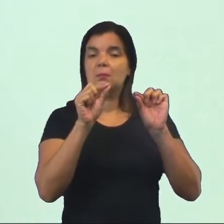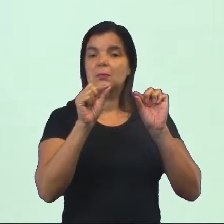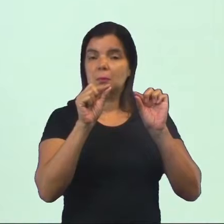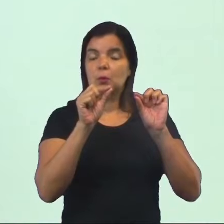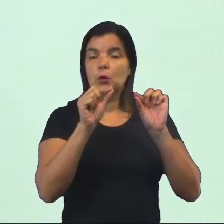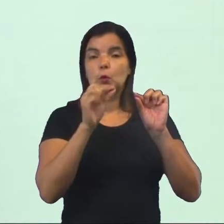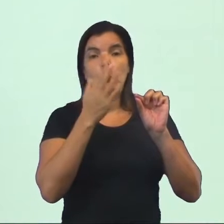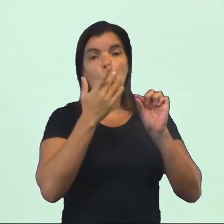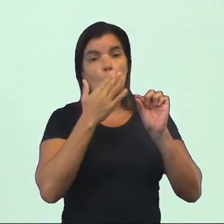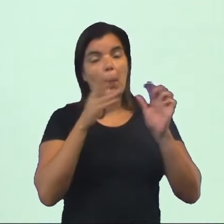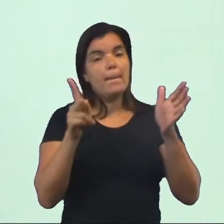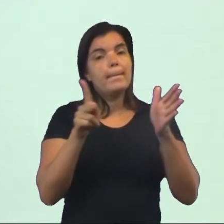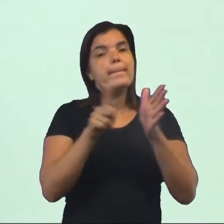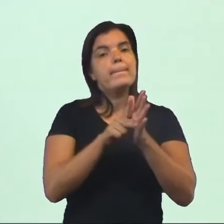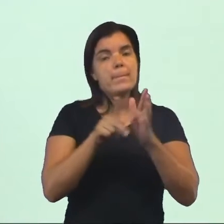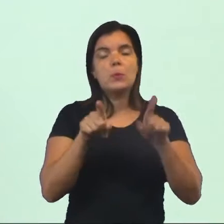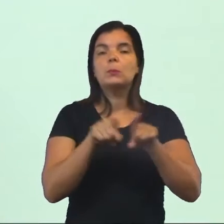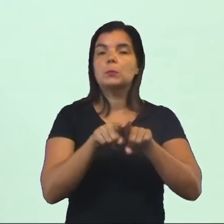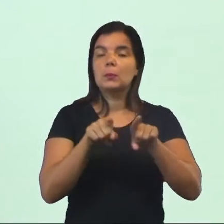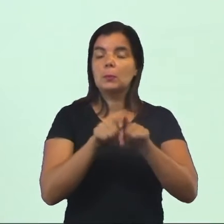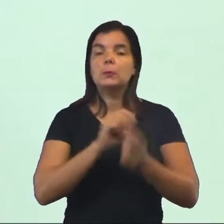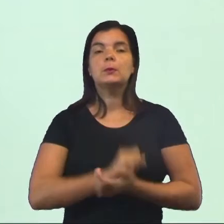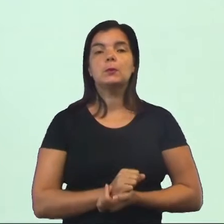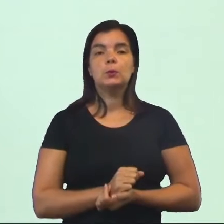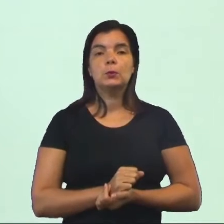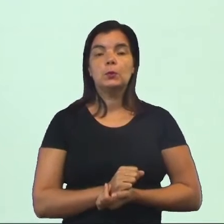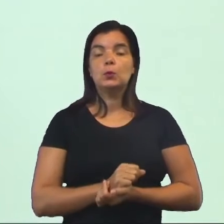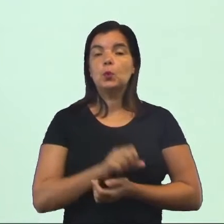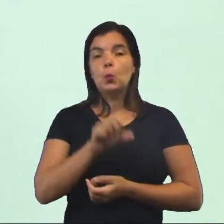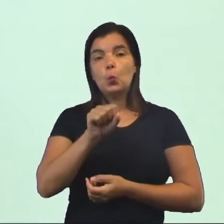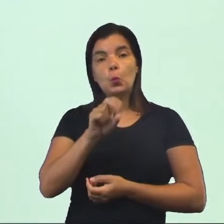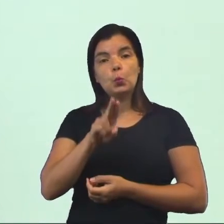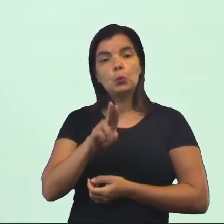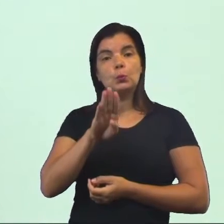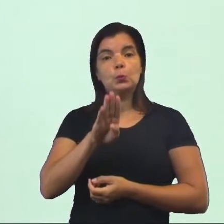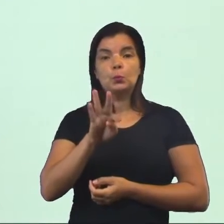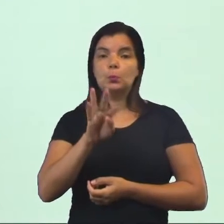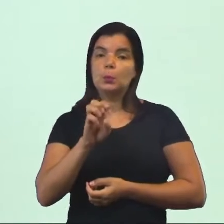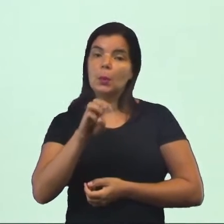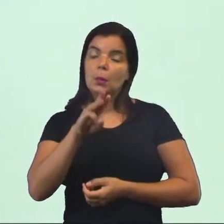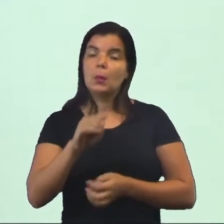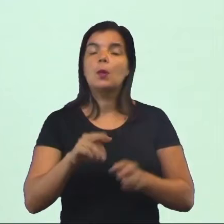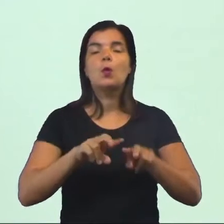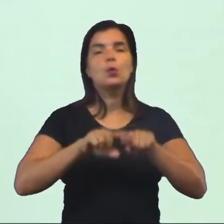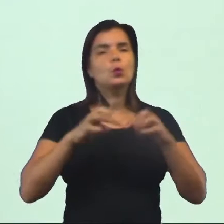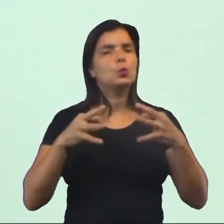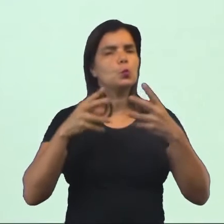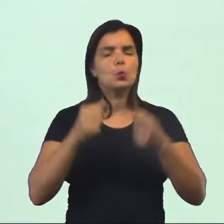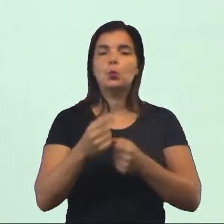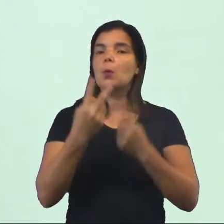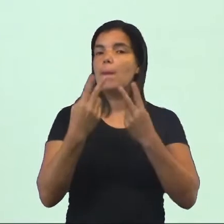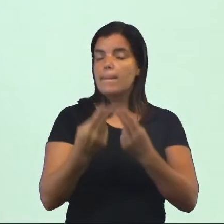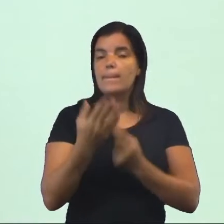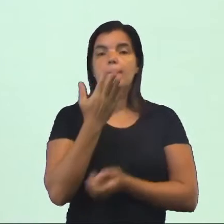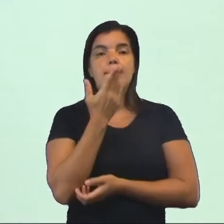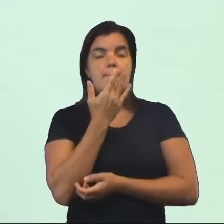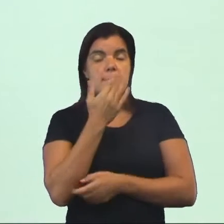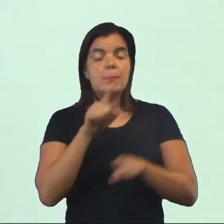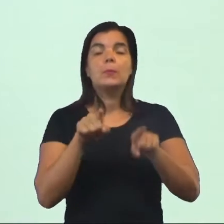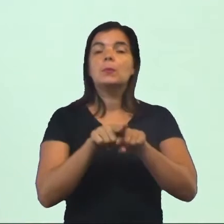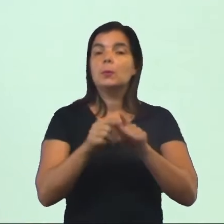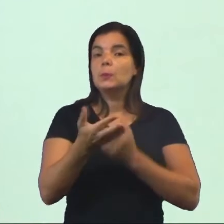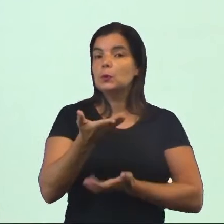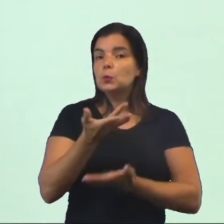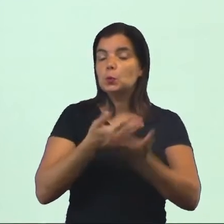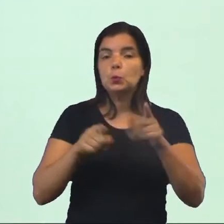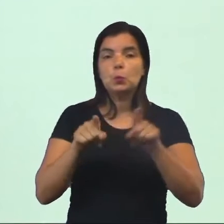de uma cor específica, os subtemas, eles todos são de uma mesma cor e assim tem as cores,